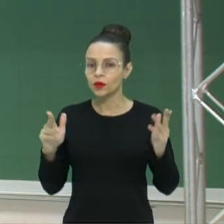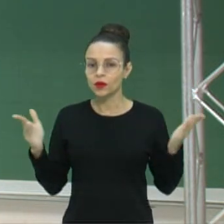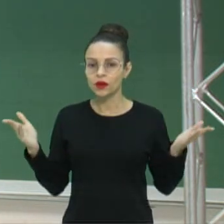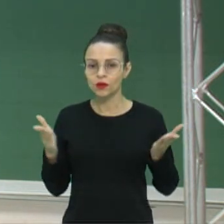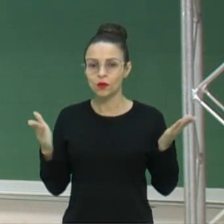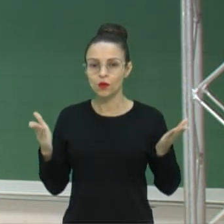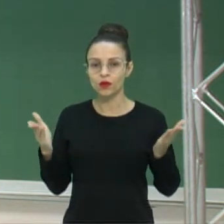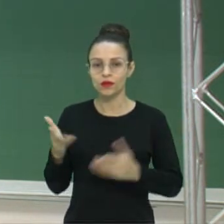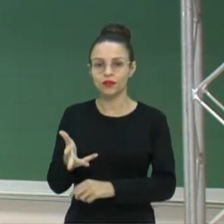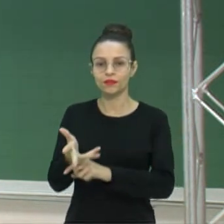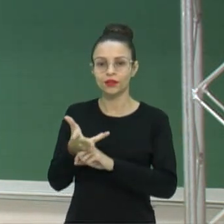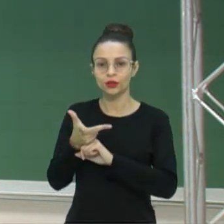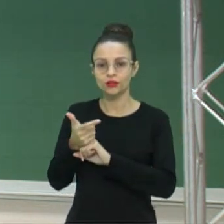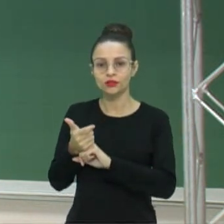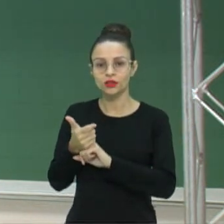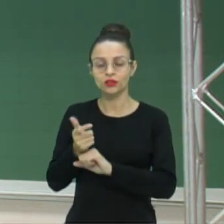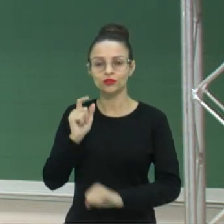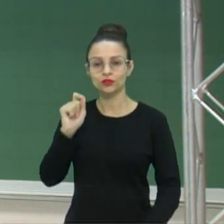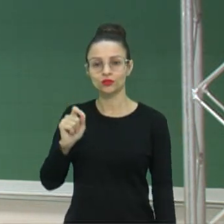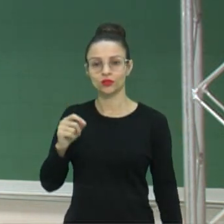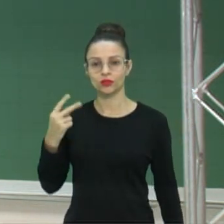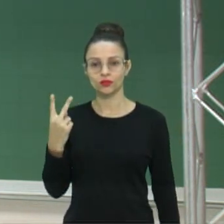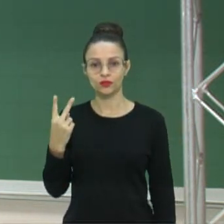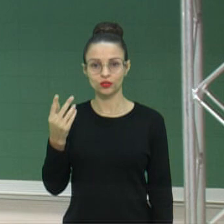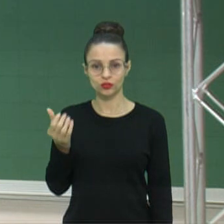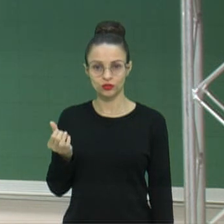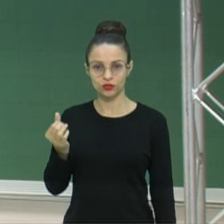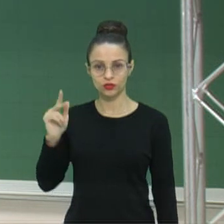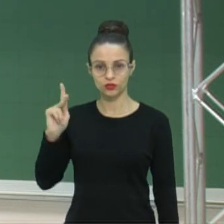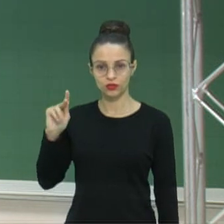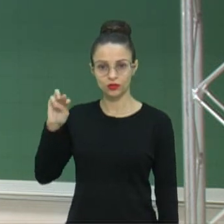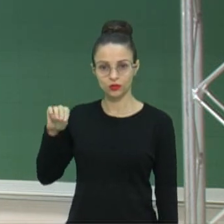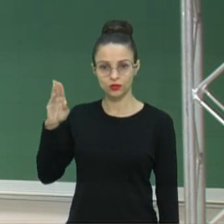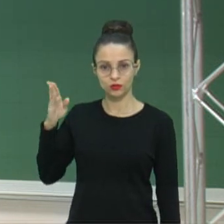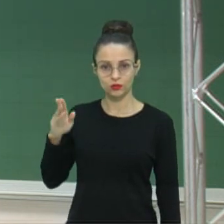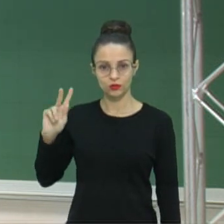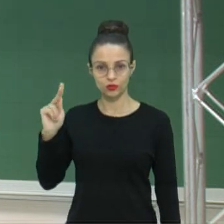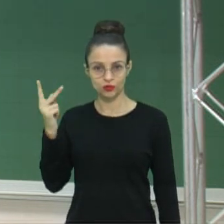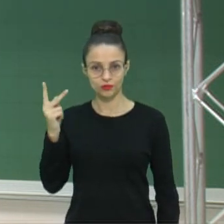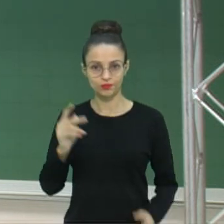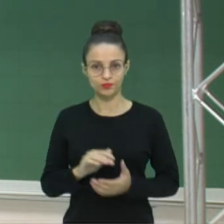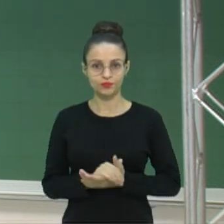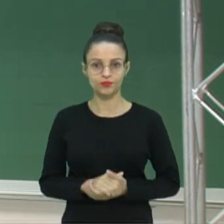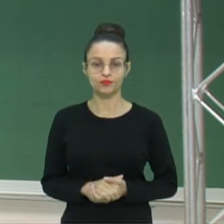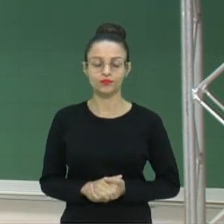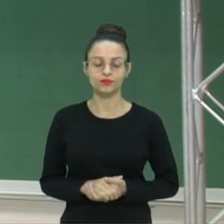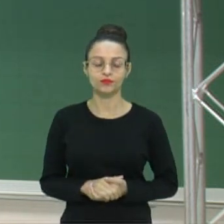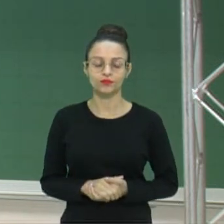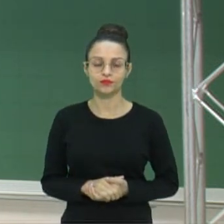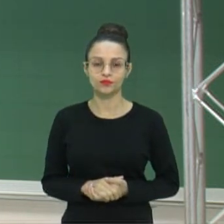a velocidade, certo? De 26 km por hora.